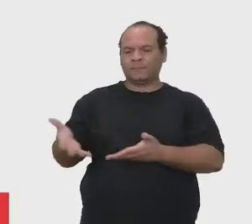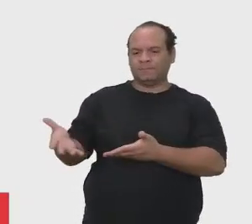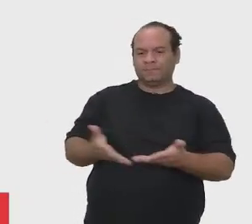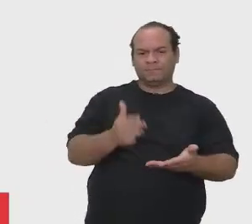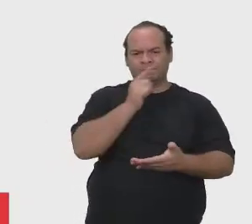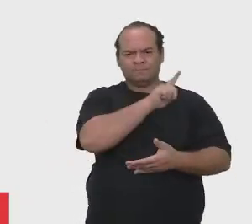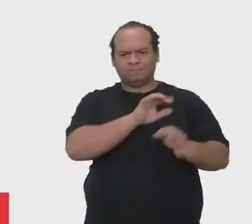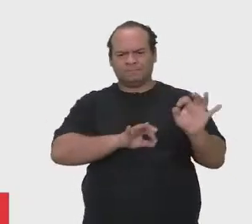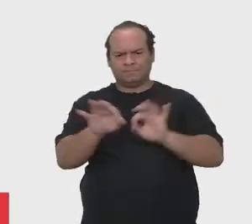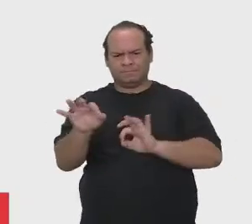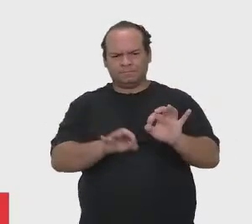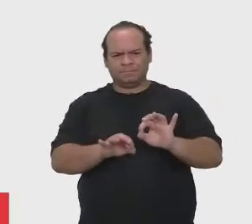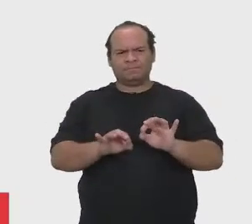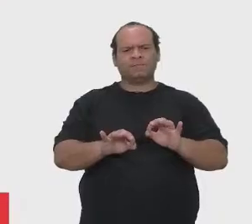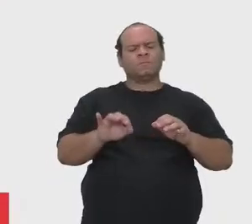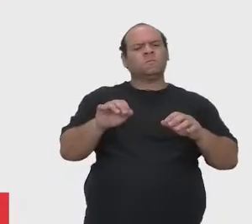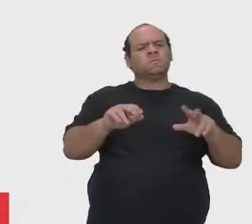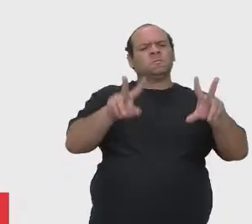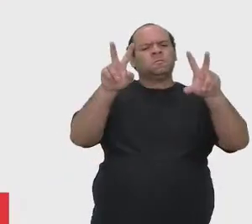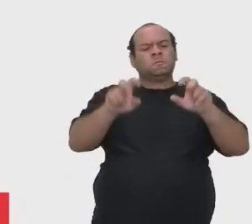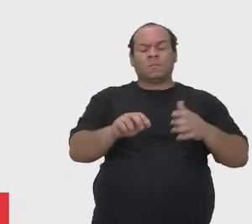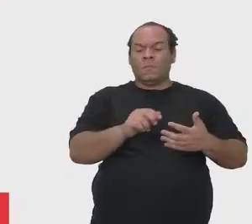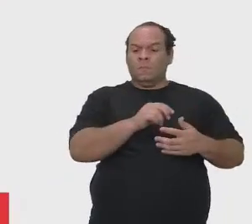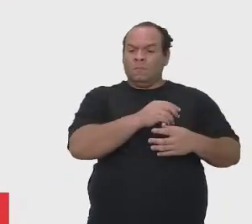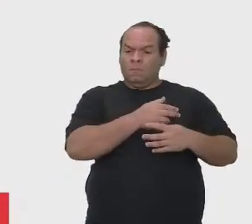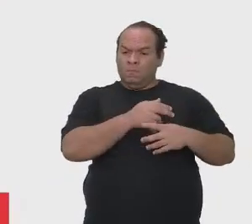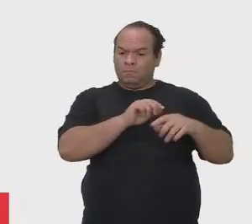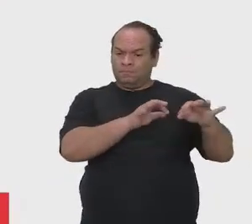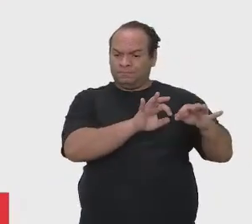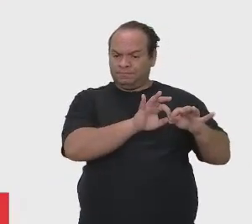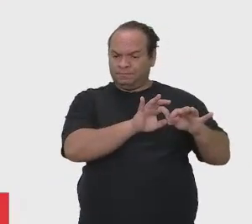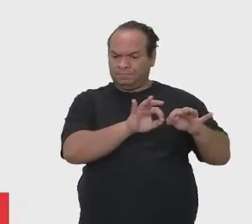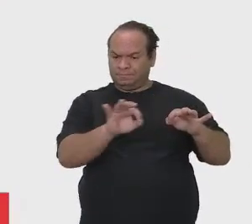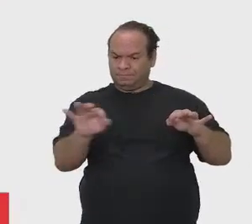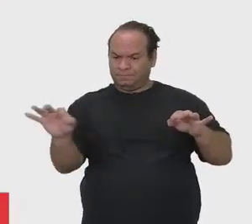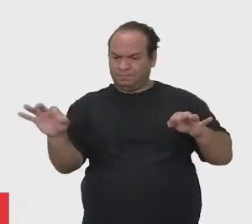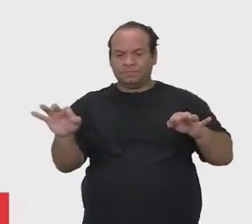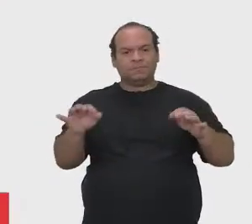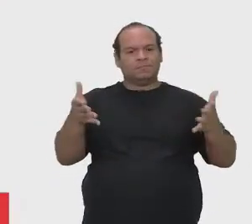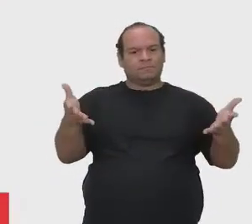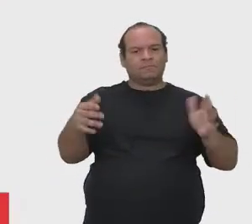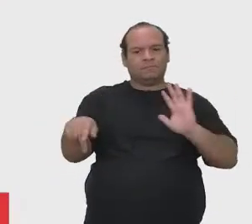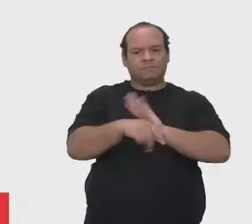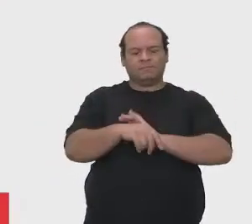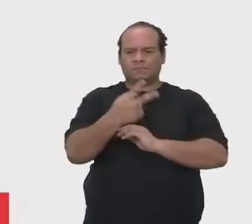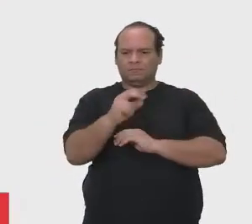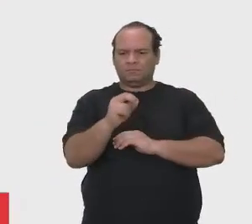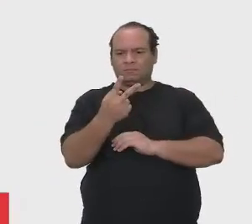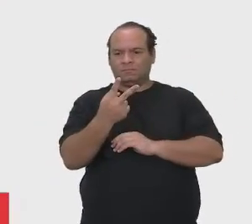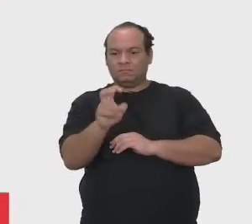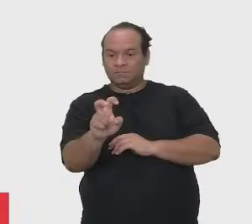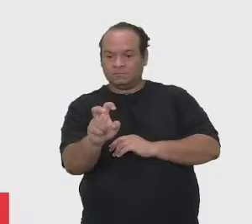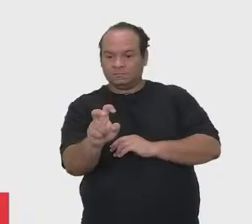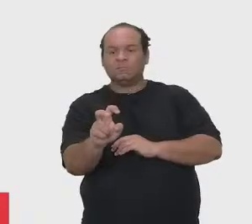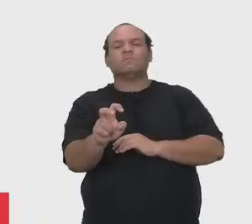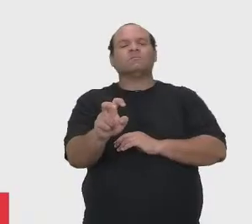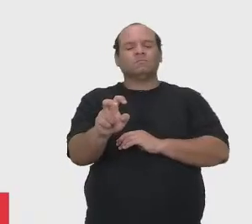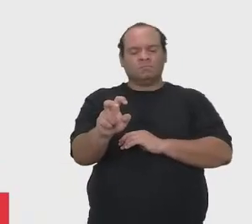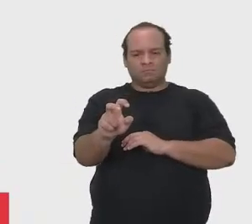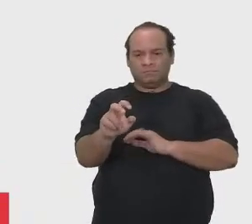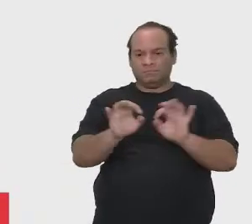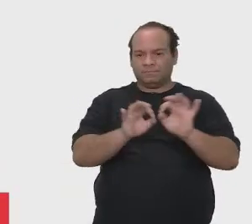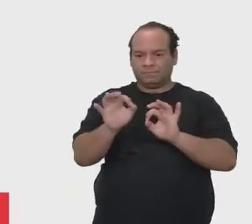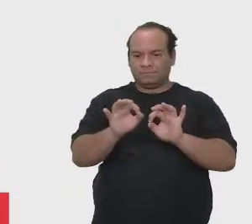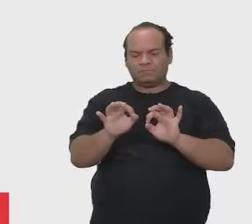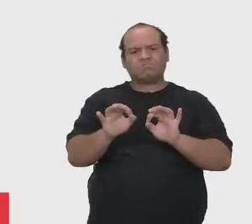tenham conhecimento do nosso cronograma já desenvolvido neste ano de 2025, dentro do programa Alfabetiza